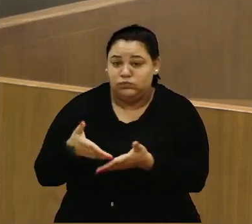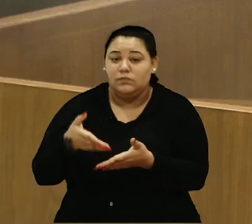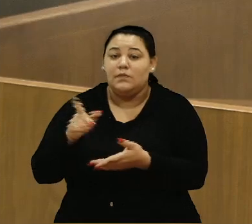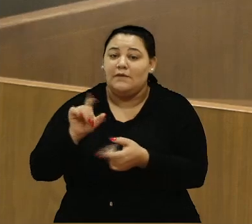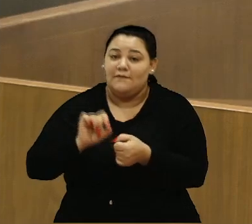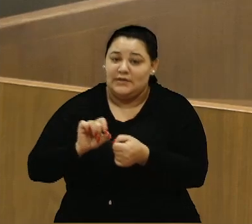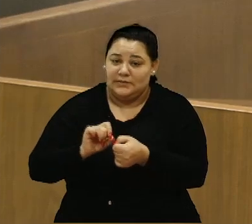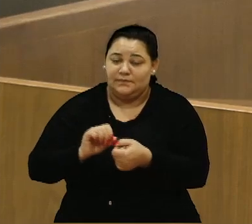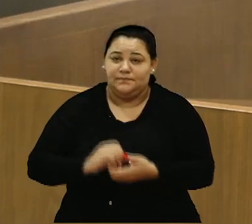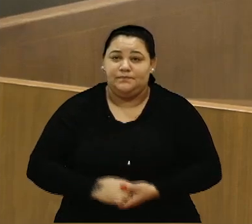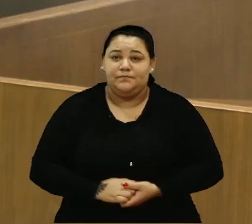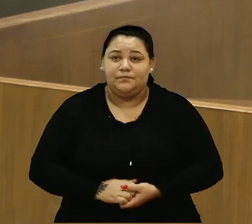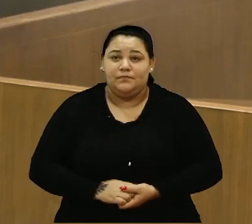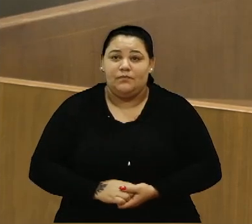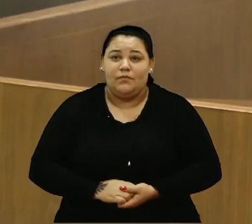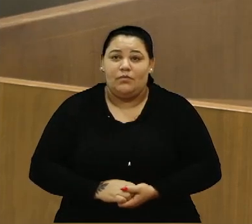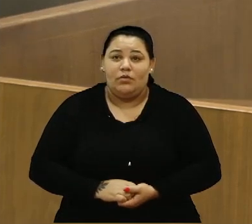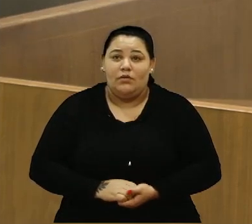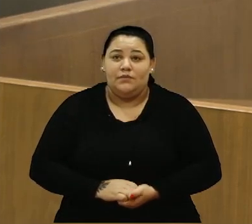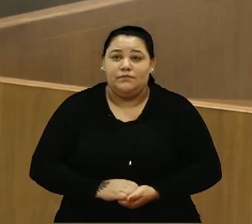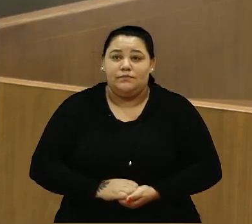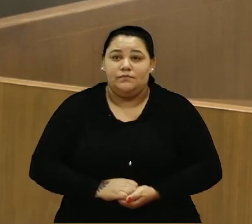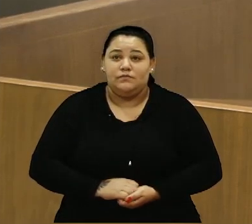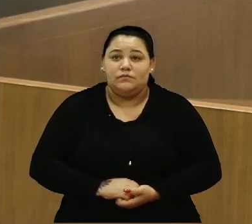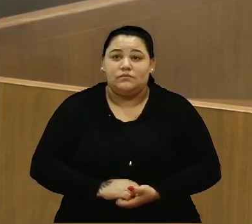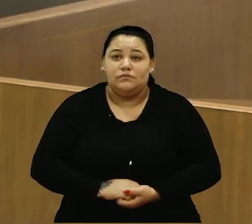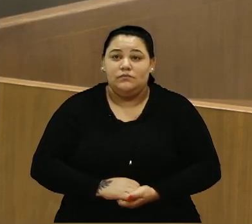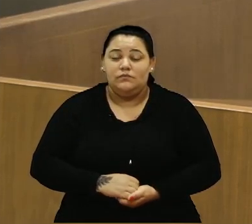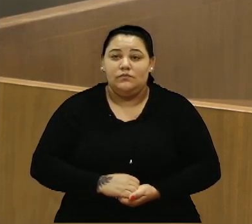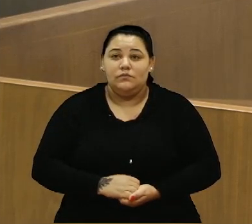Peço que o pessoal coloque o vídeo rapidinho para que os colegas possam.